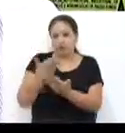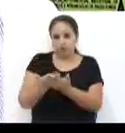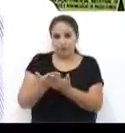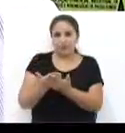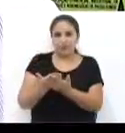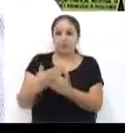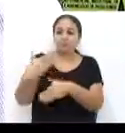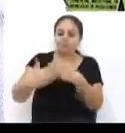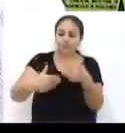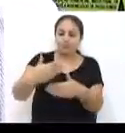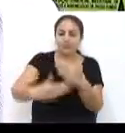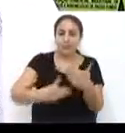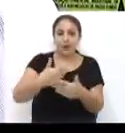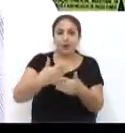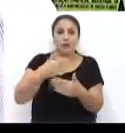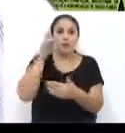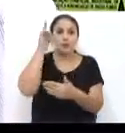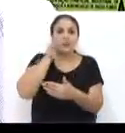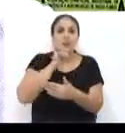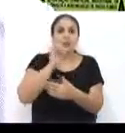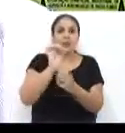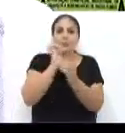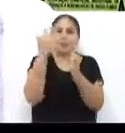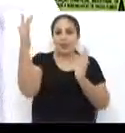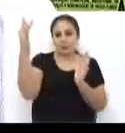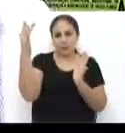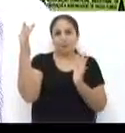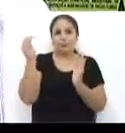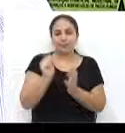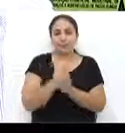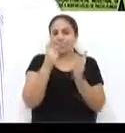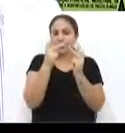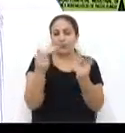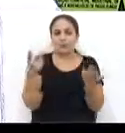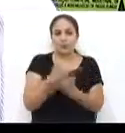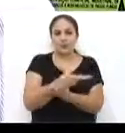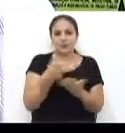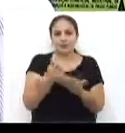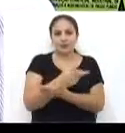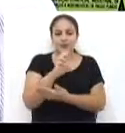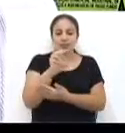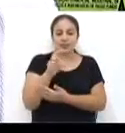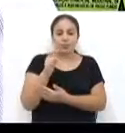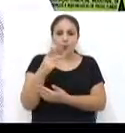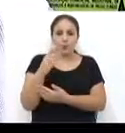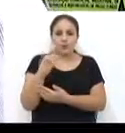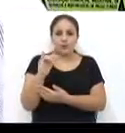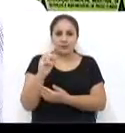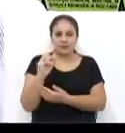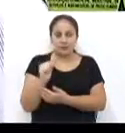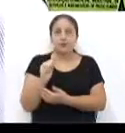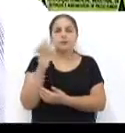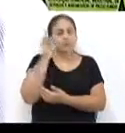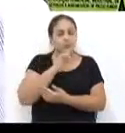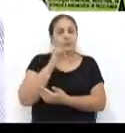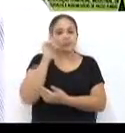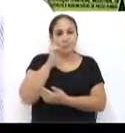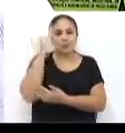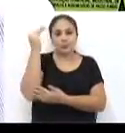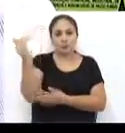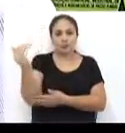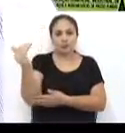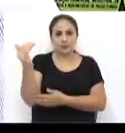caminhando para frente para brilharem como uma estrela, como foi o que aconteceu nesta Expocisa. Então a Expocisa foi um sucesso